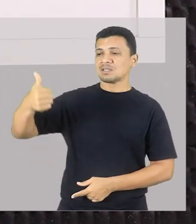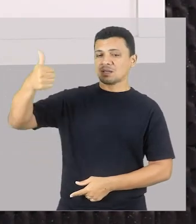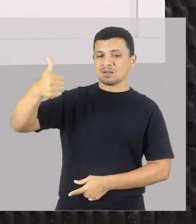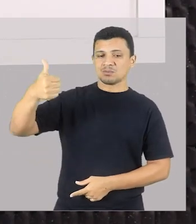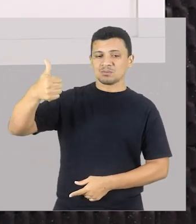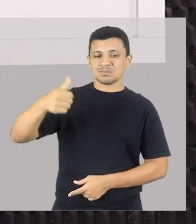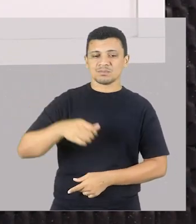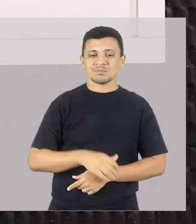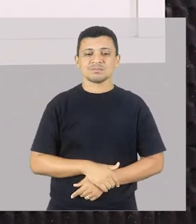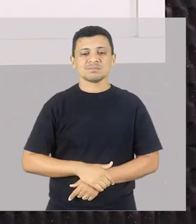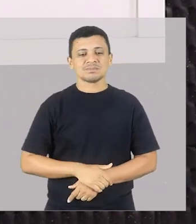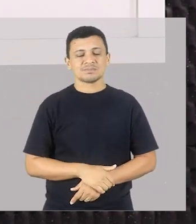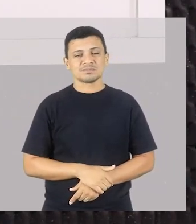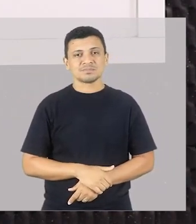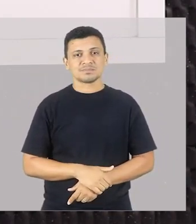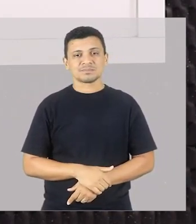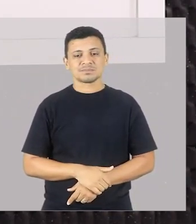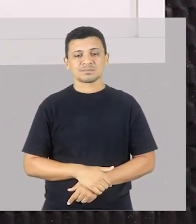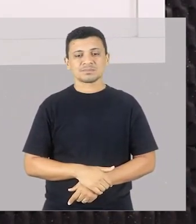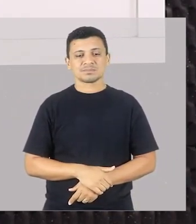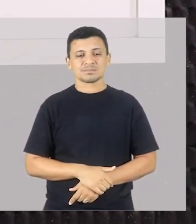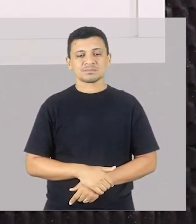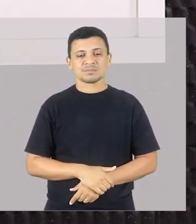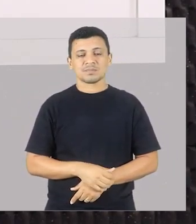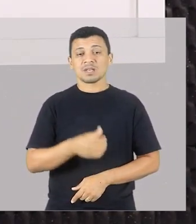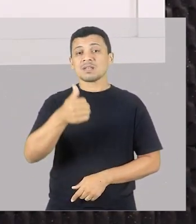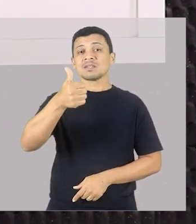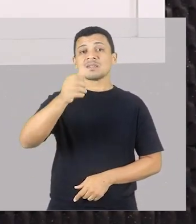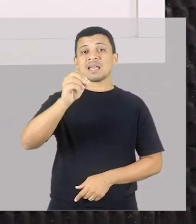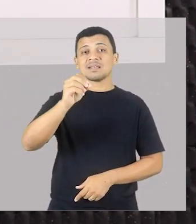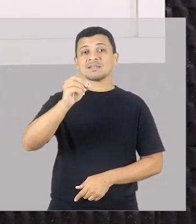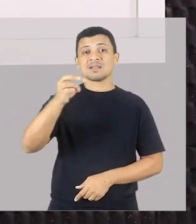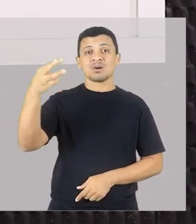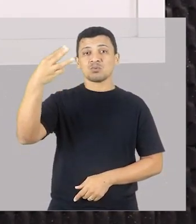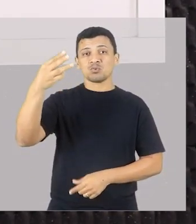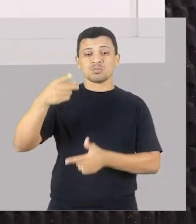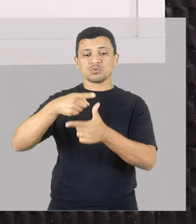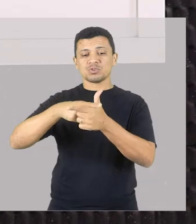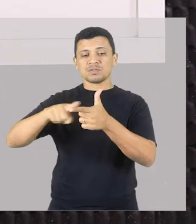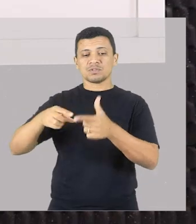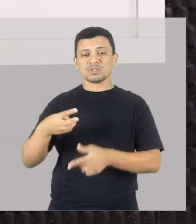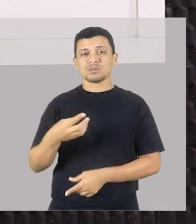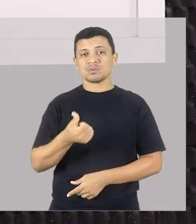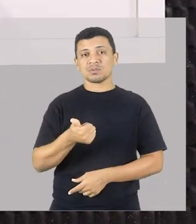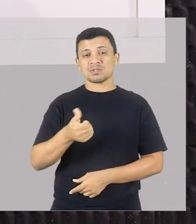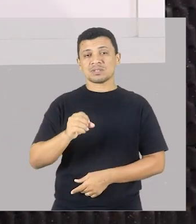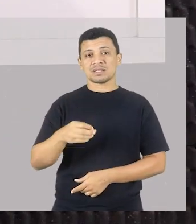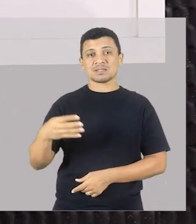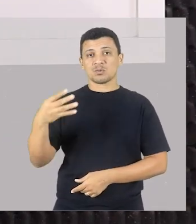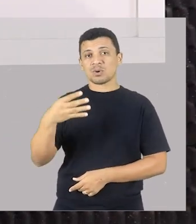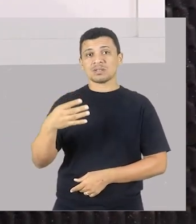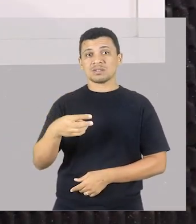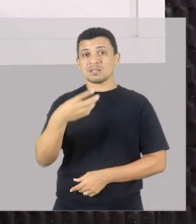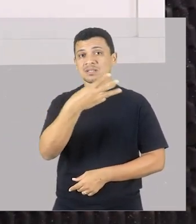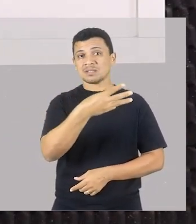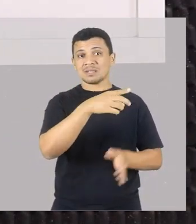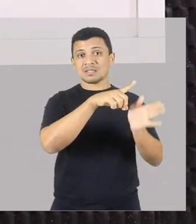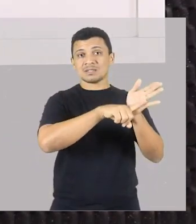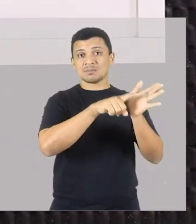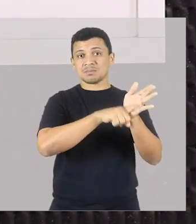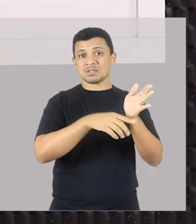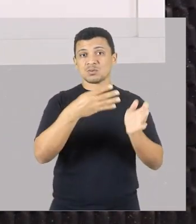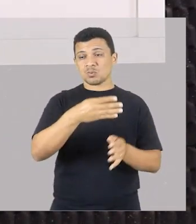a base e subtrai os expoentes. O 10 ao cubo dividido por 10 à quarta, 3 menos 4 é menos